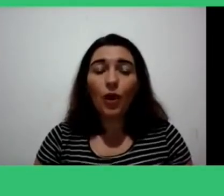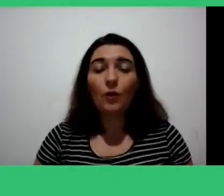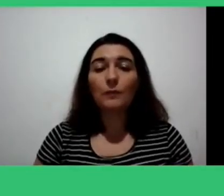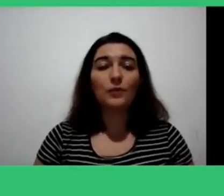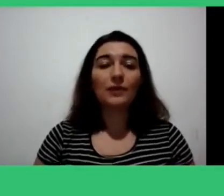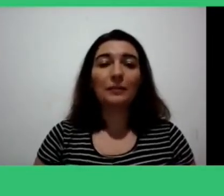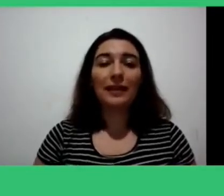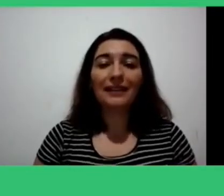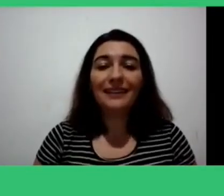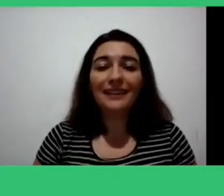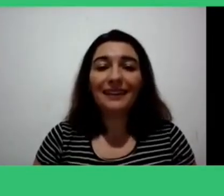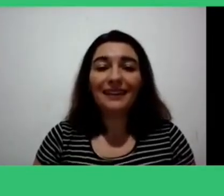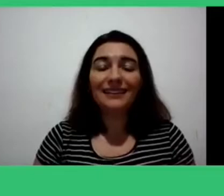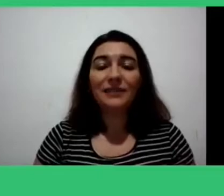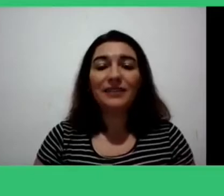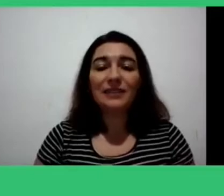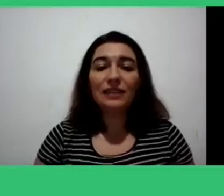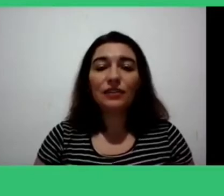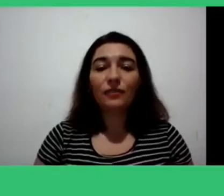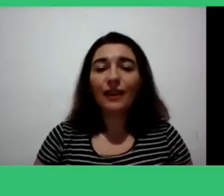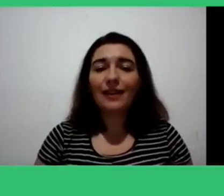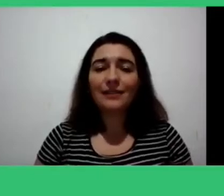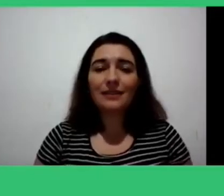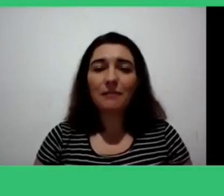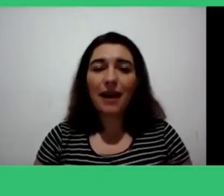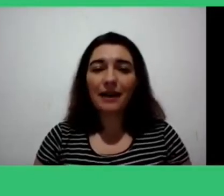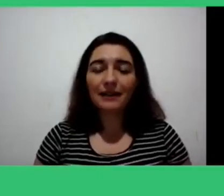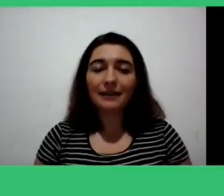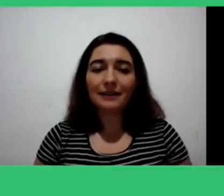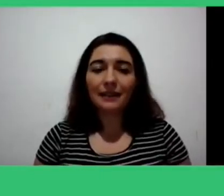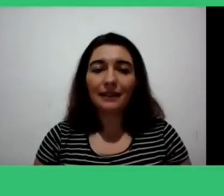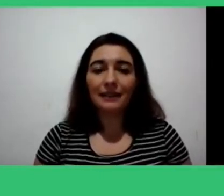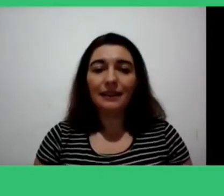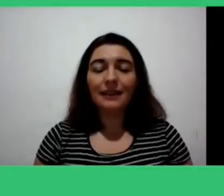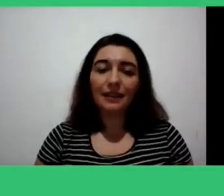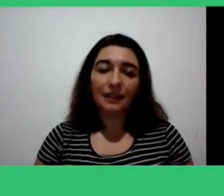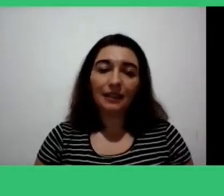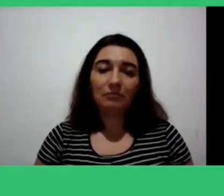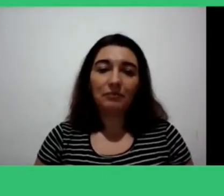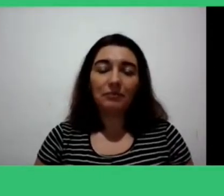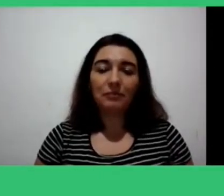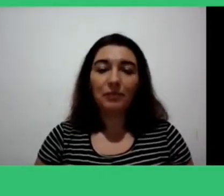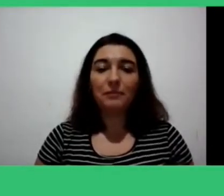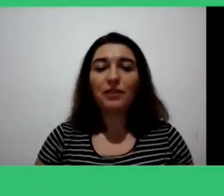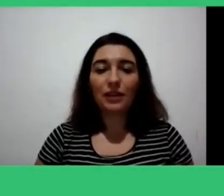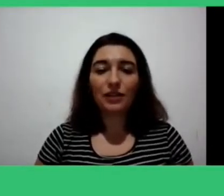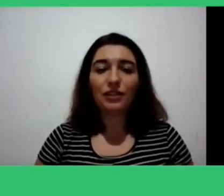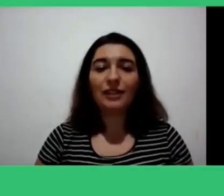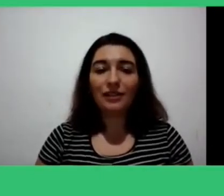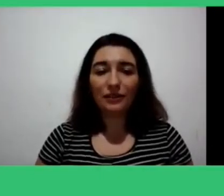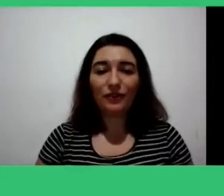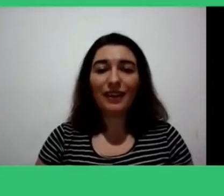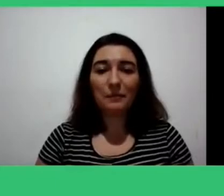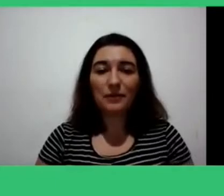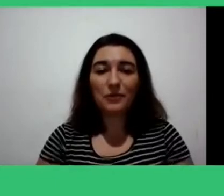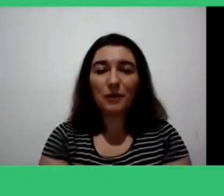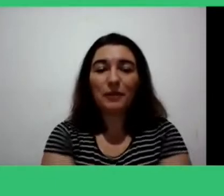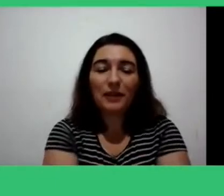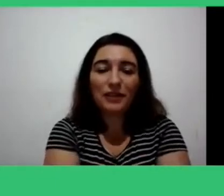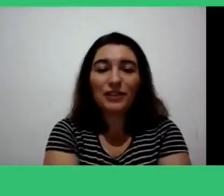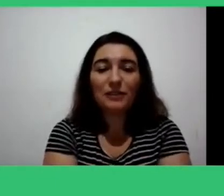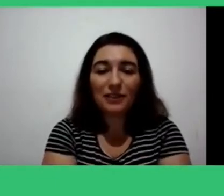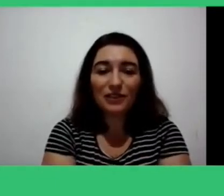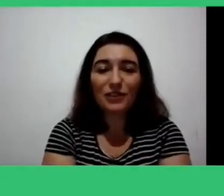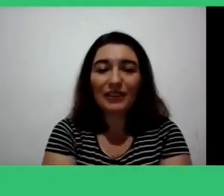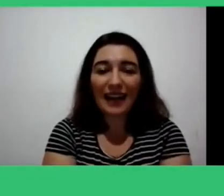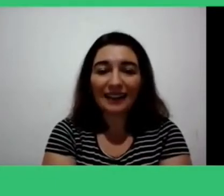Sul ou uma pessoa da Bahia. Então, existem diferenças, marcas aí que permite que a gente identifique a pessoa pelo